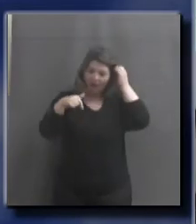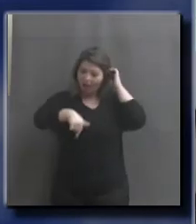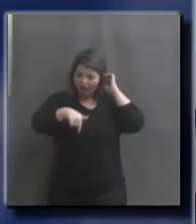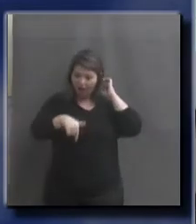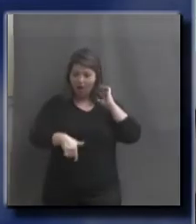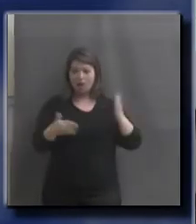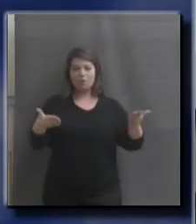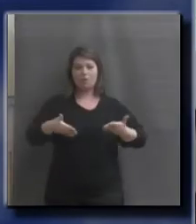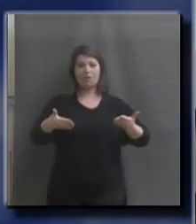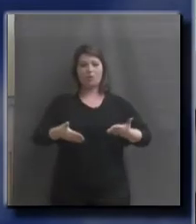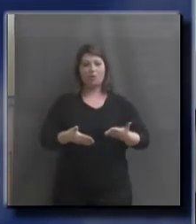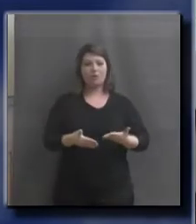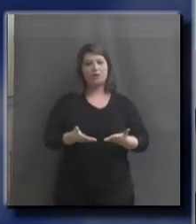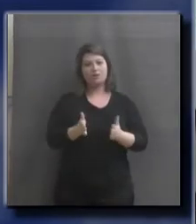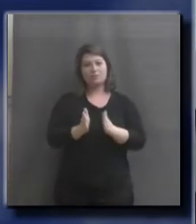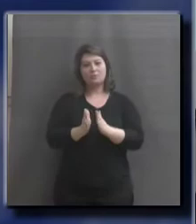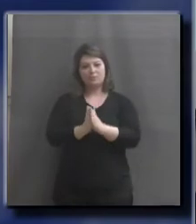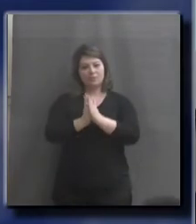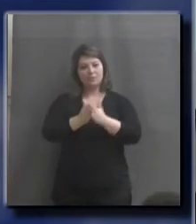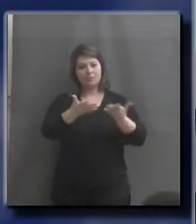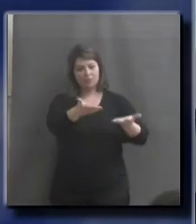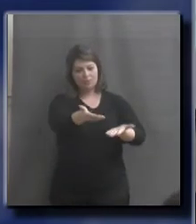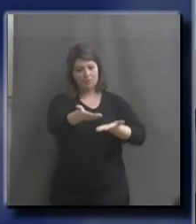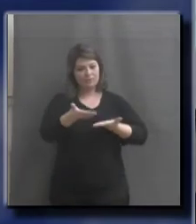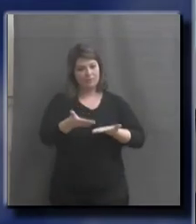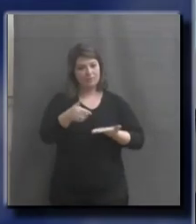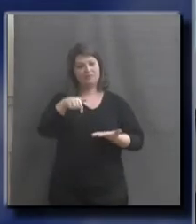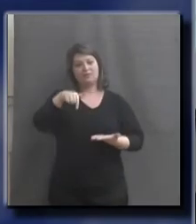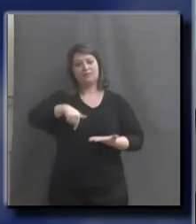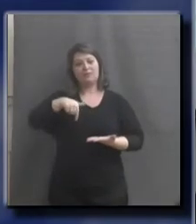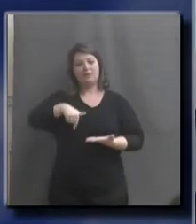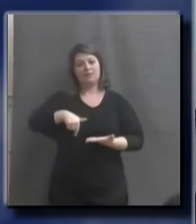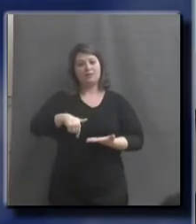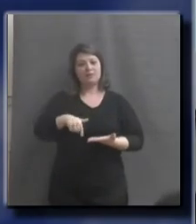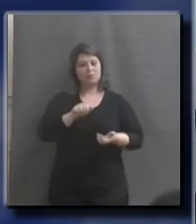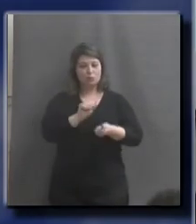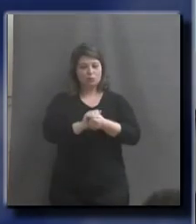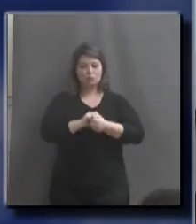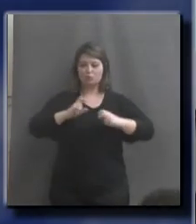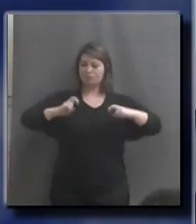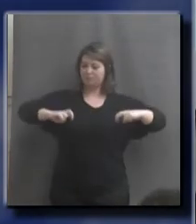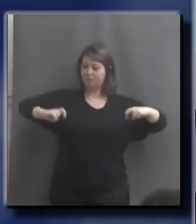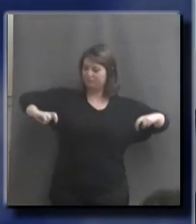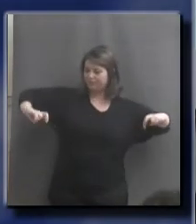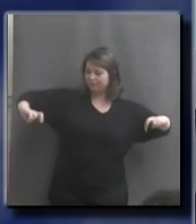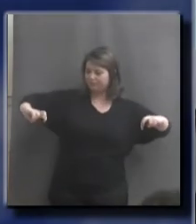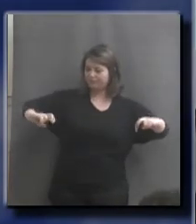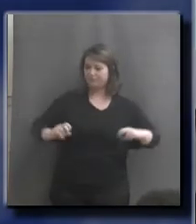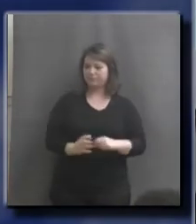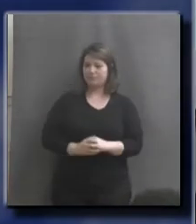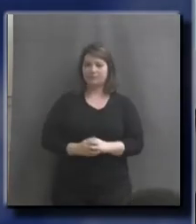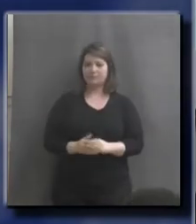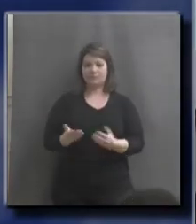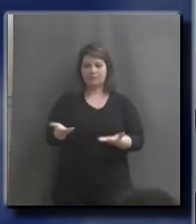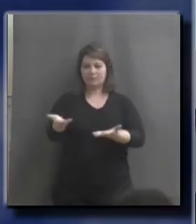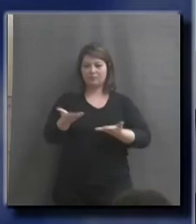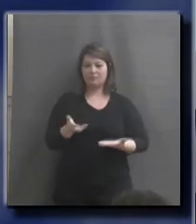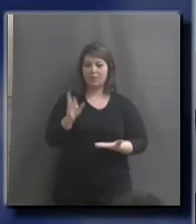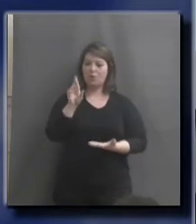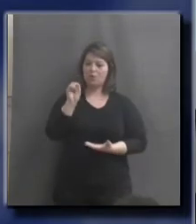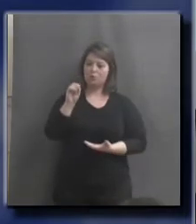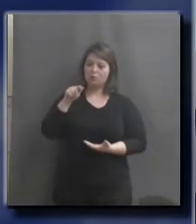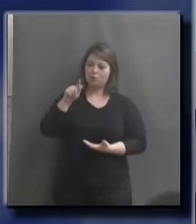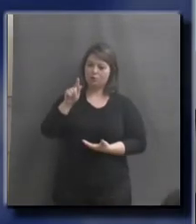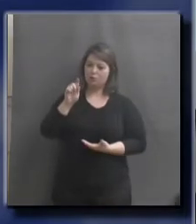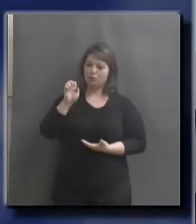momento, eu gostaria de convidar aqui, para compor a mesa, o Rogério Giannini,